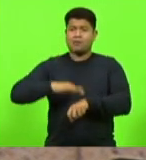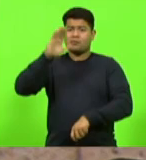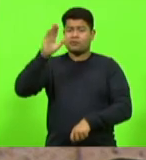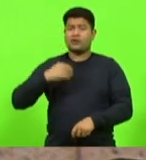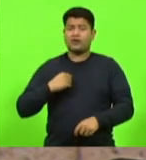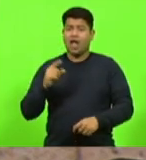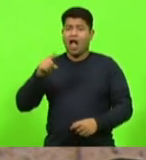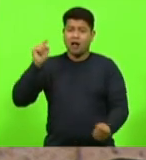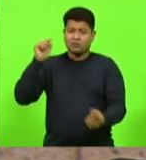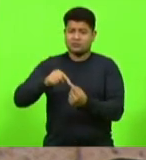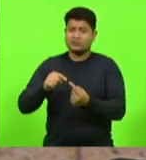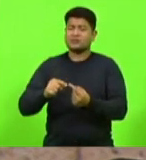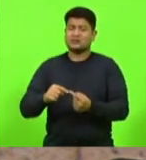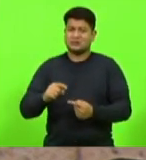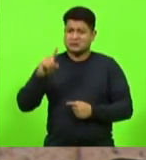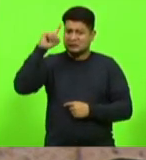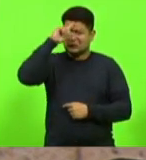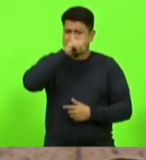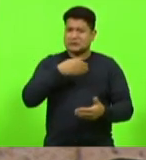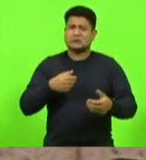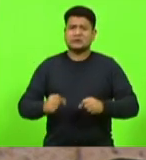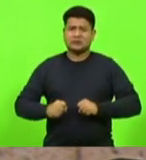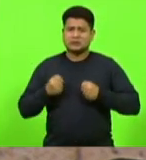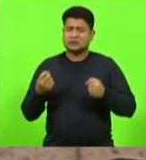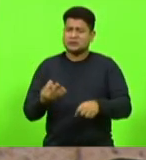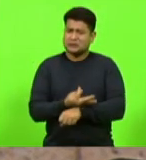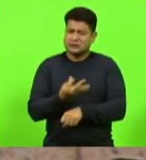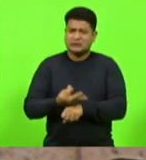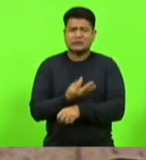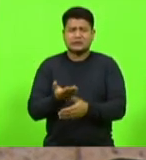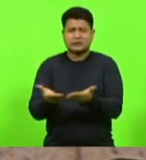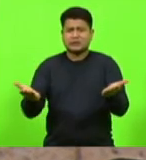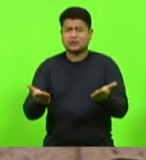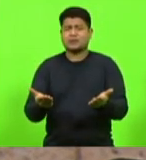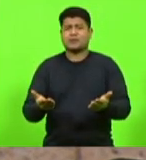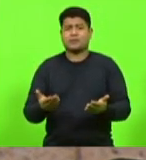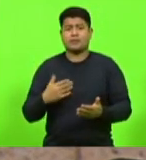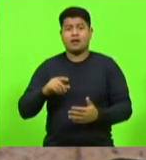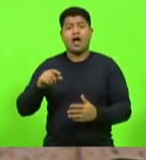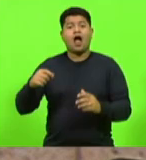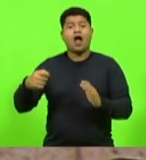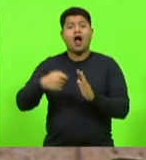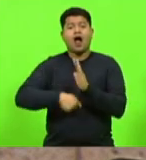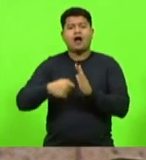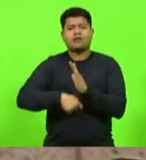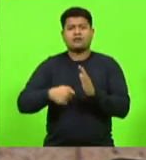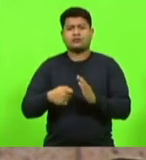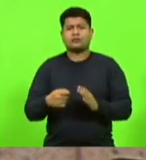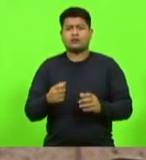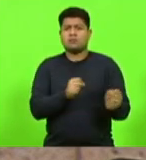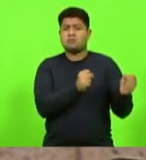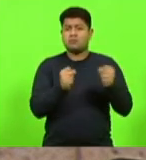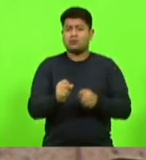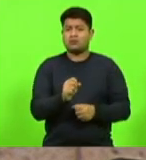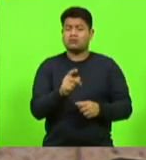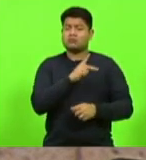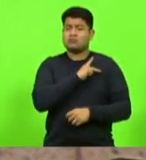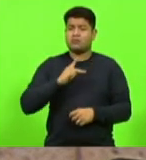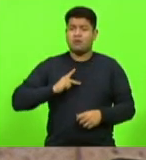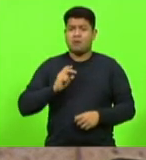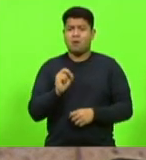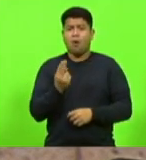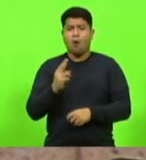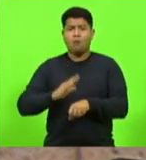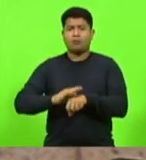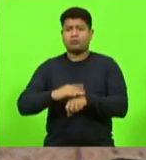e que não tem como ser enfrentada por nem só pelo poder público e nem só por vocês. Tem que ser feita, tem que ser um